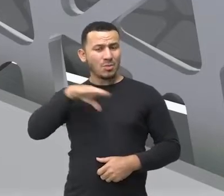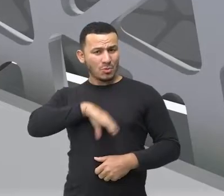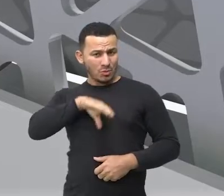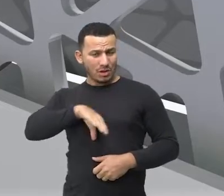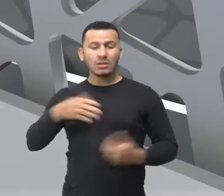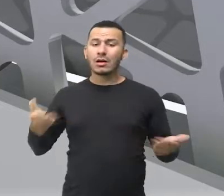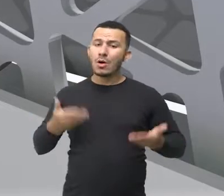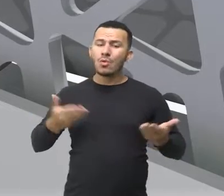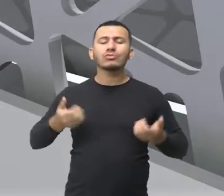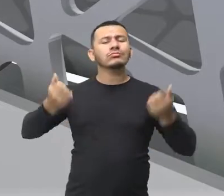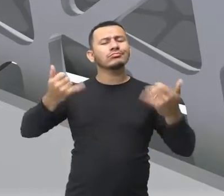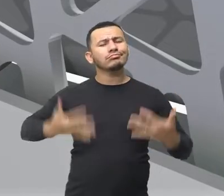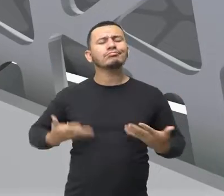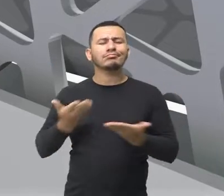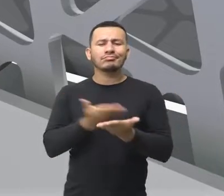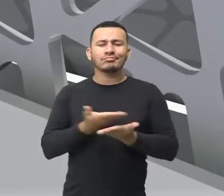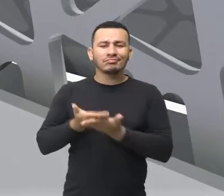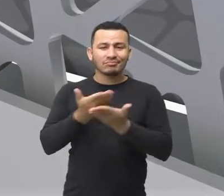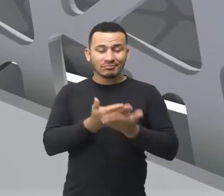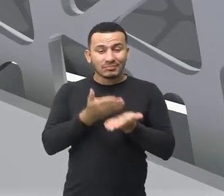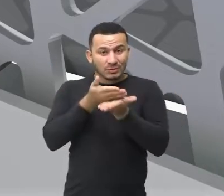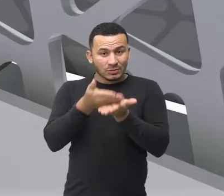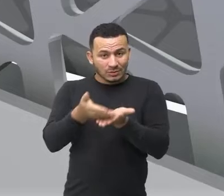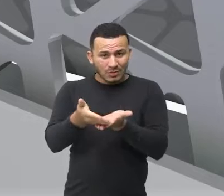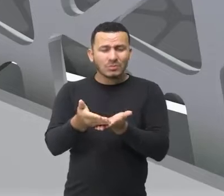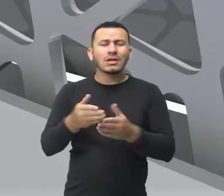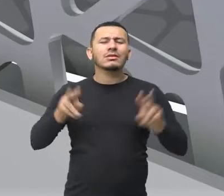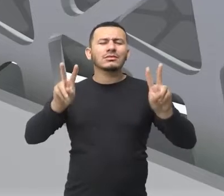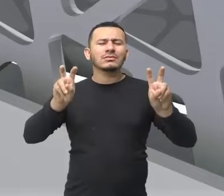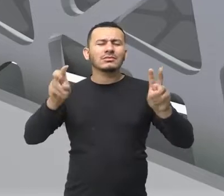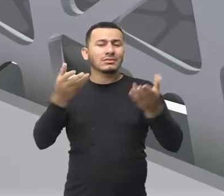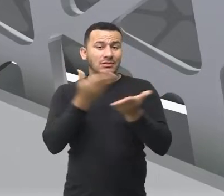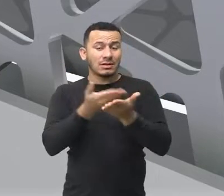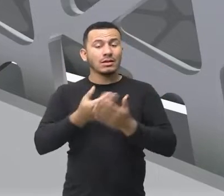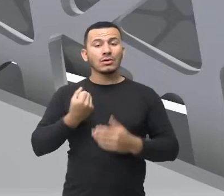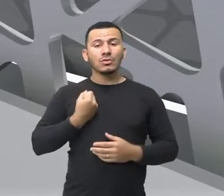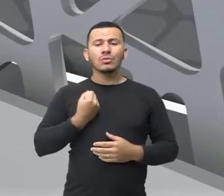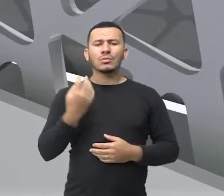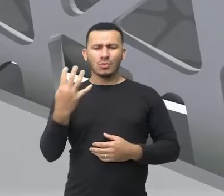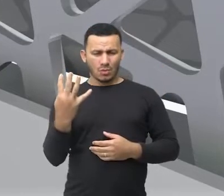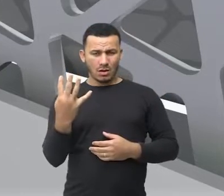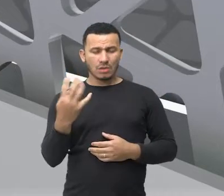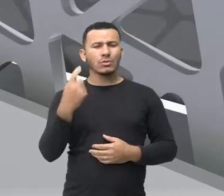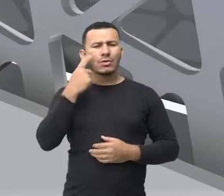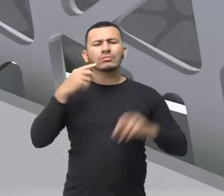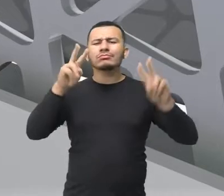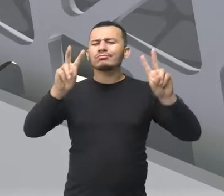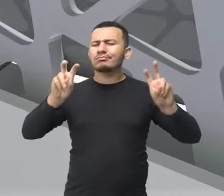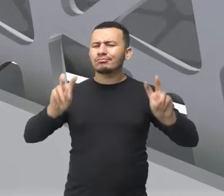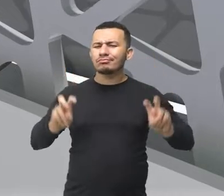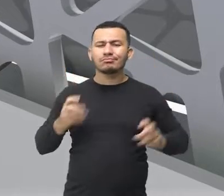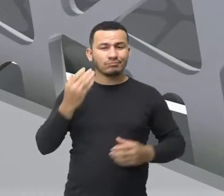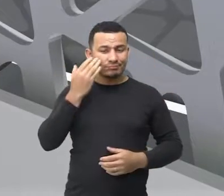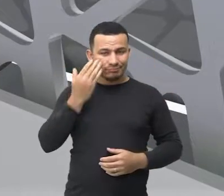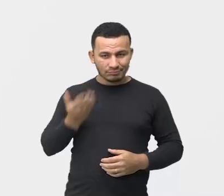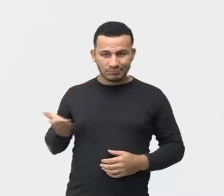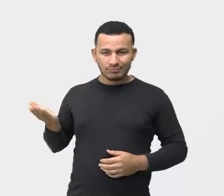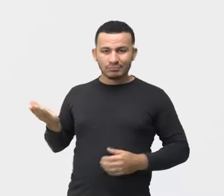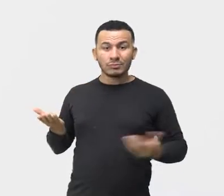4. Vamos verificar qual será o nosso conteúdo, o nosso objeto de conhecimento? Olhem aí o que nós temos preparado para